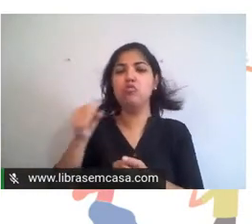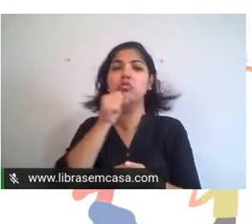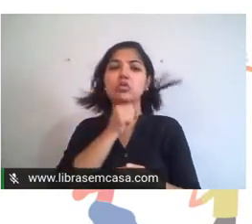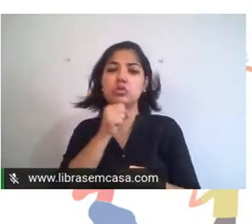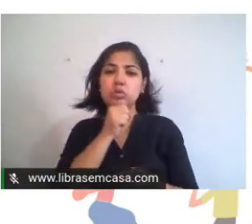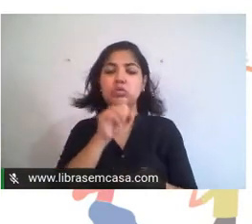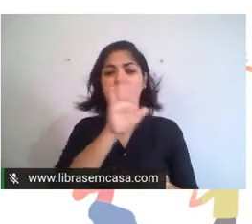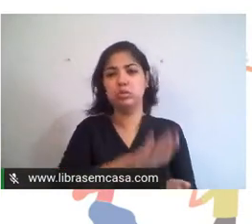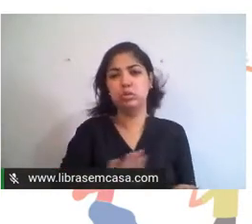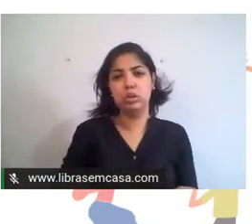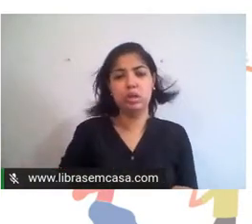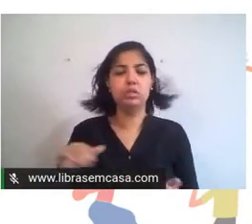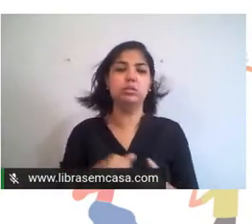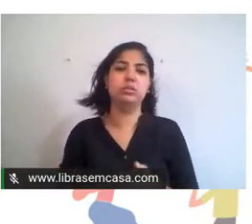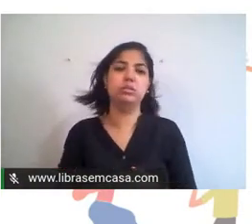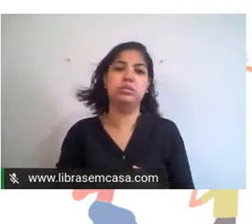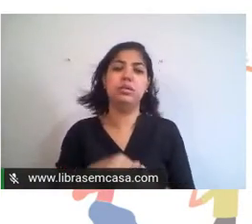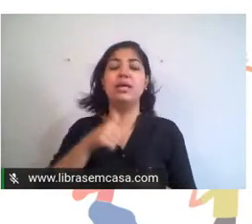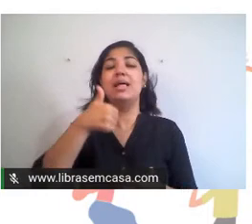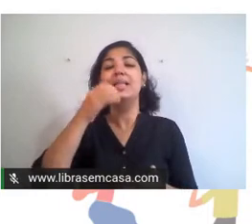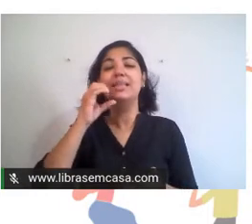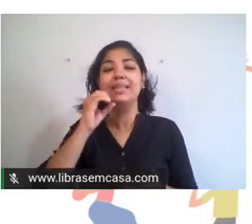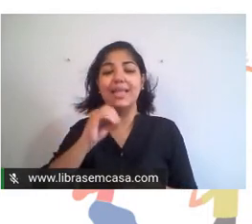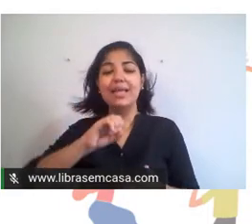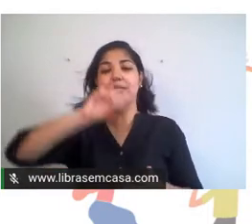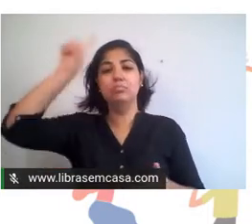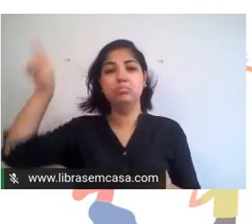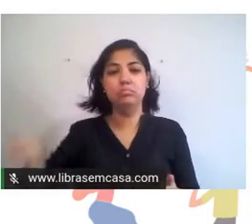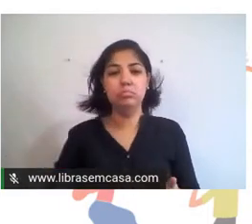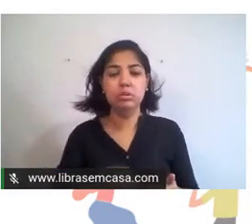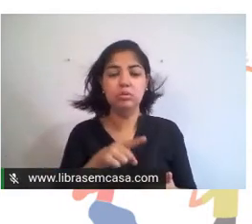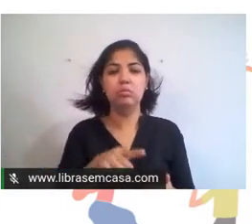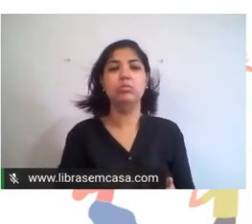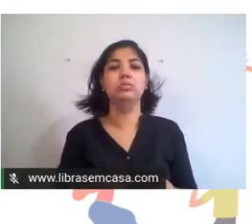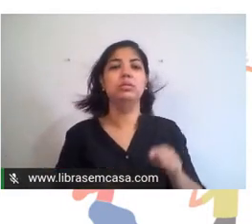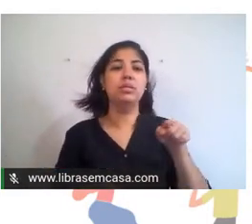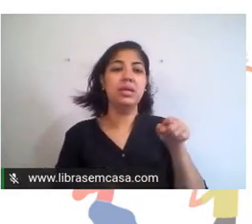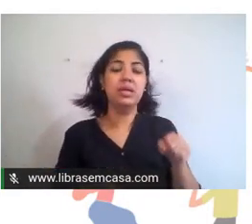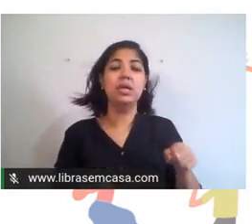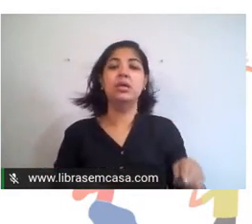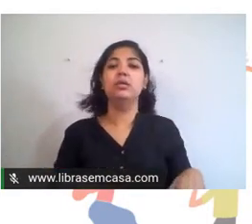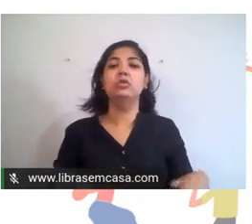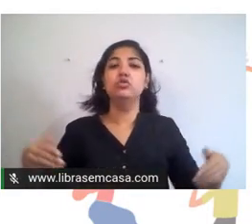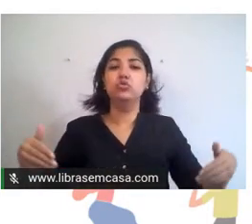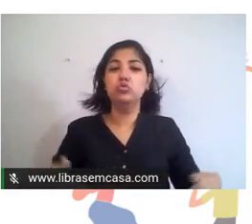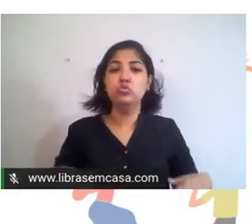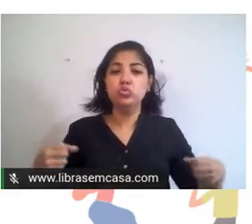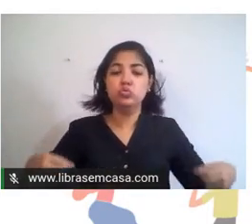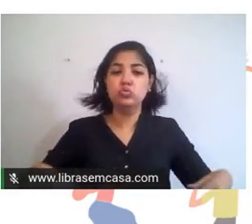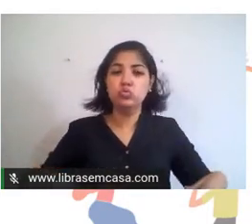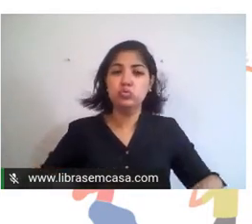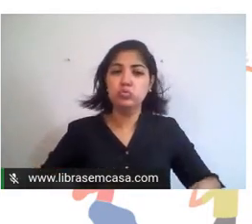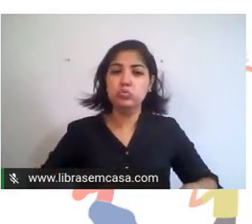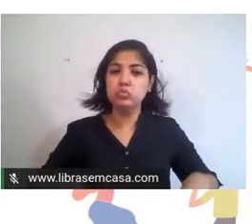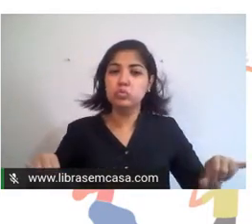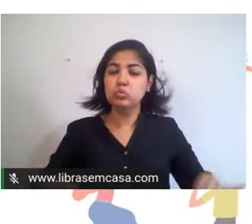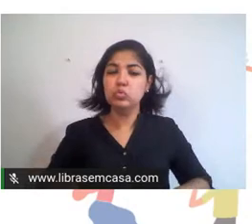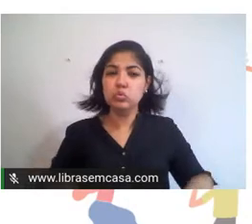crianças. São 10 milhões de pessoas nessa situação. Isso sem a gente levar em conta que muitos das